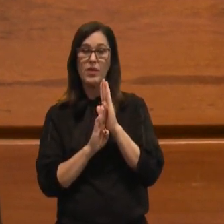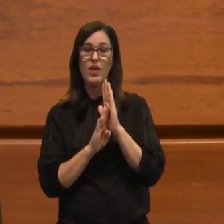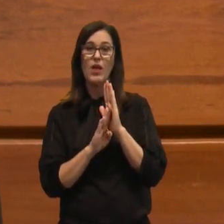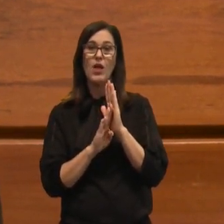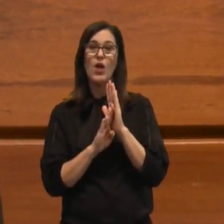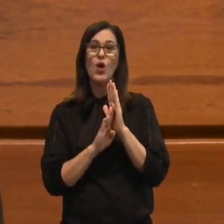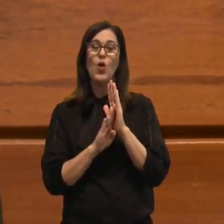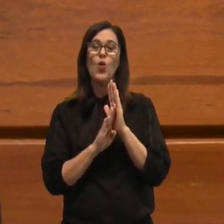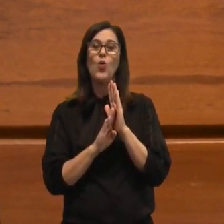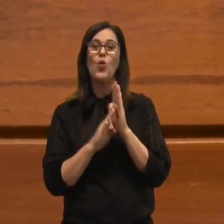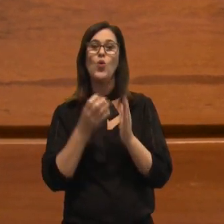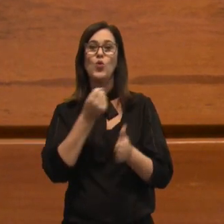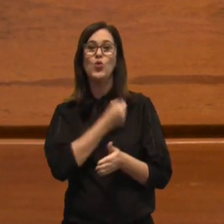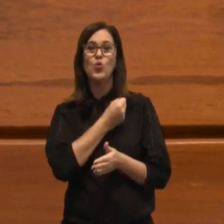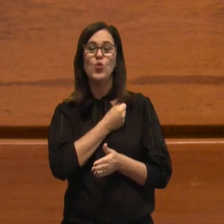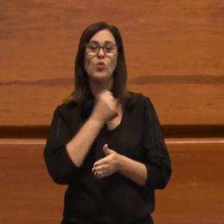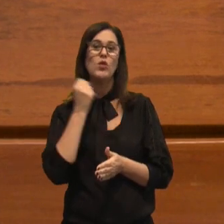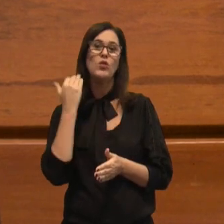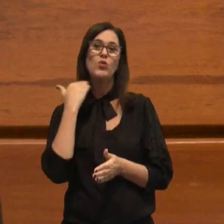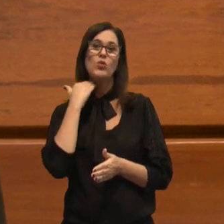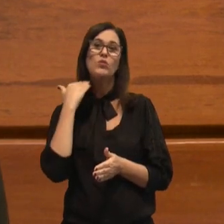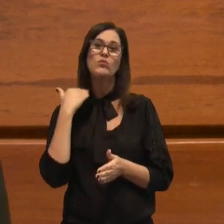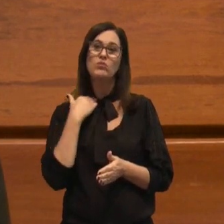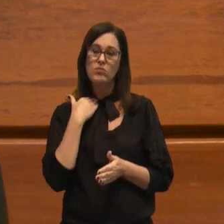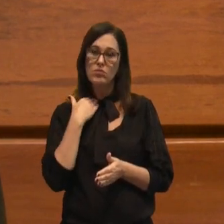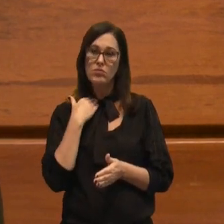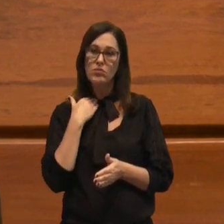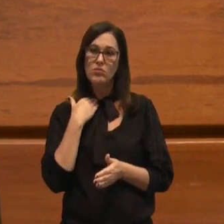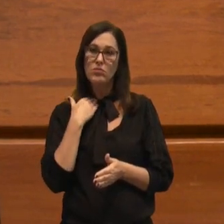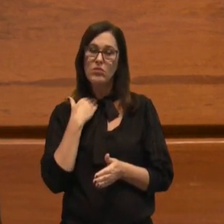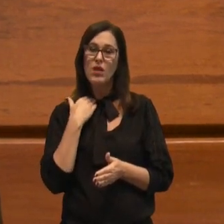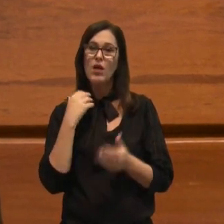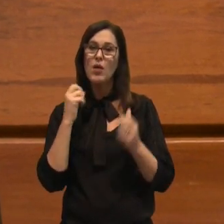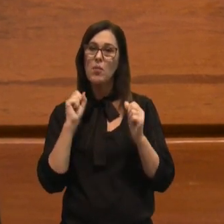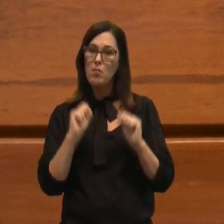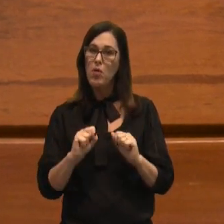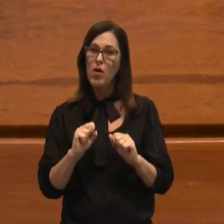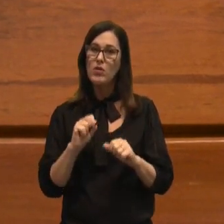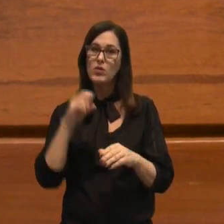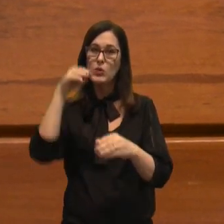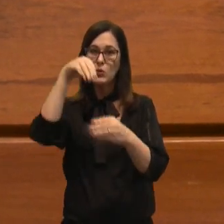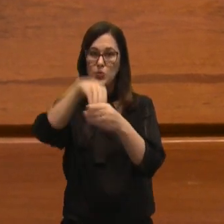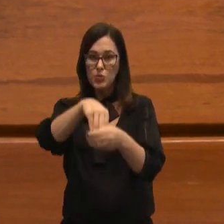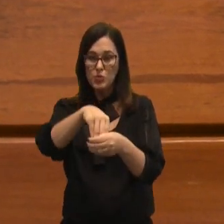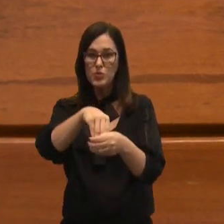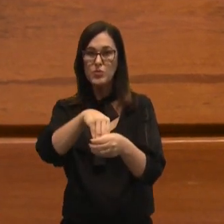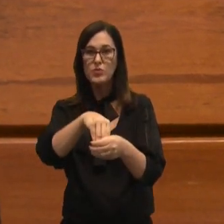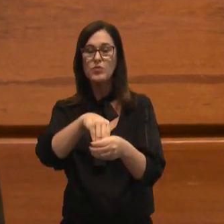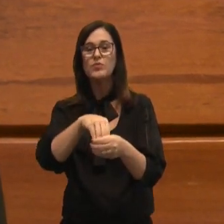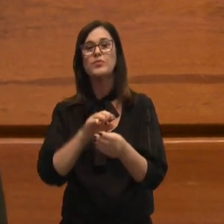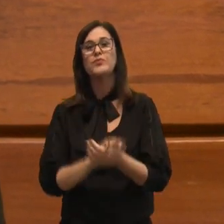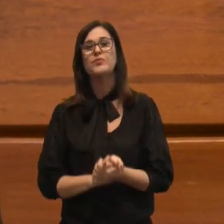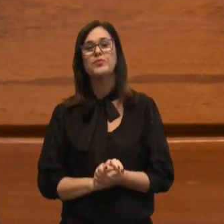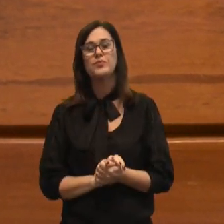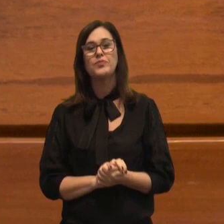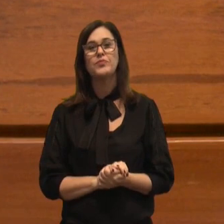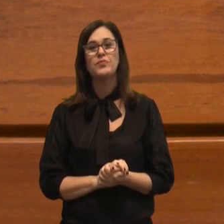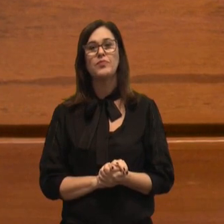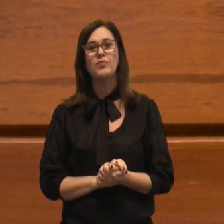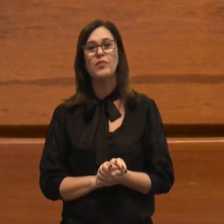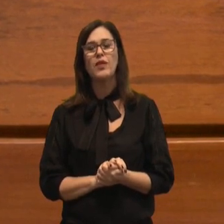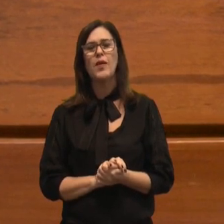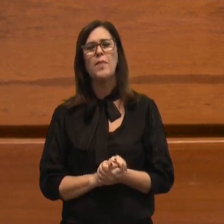as agências bancárias e as contas onde podem ser feitos os depósitos e transferências.